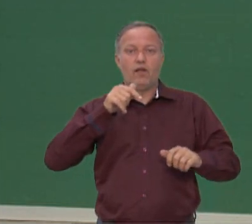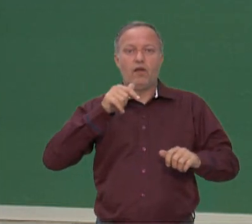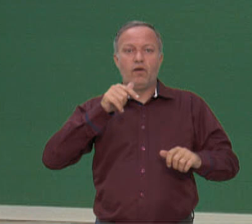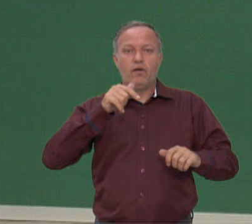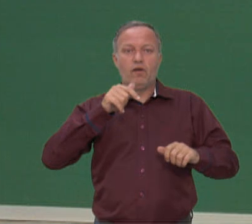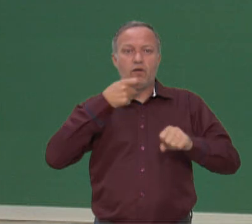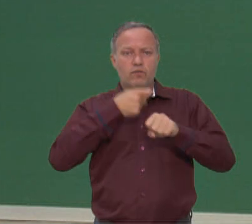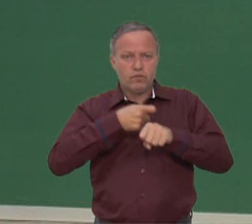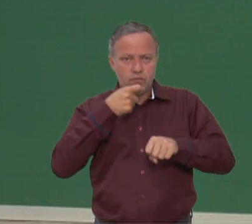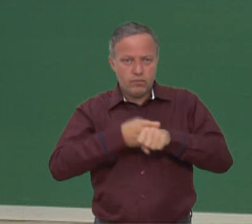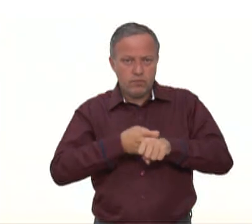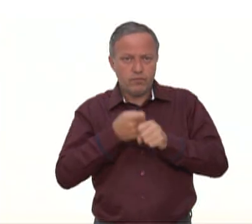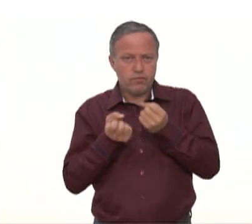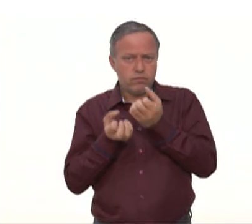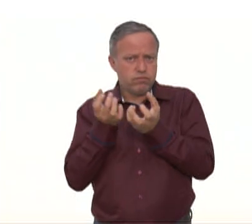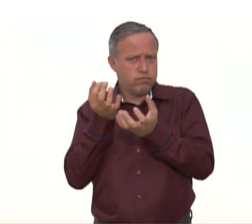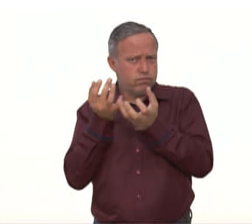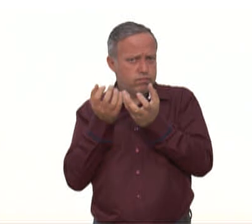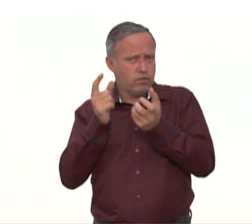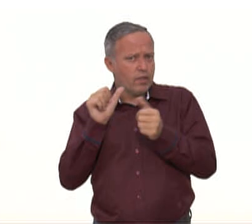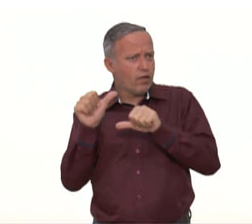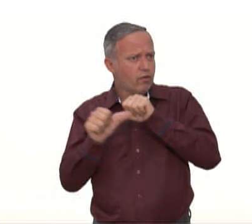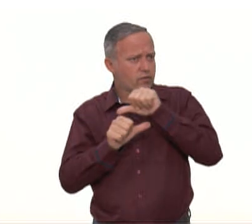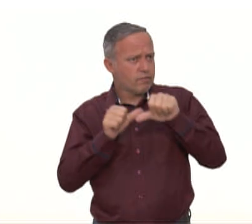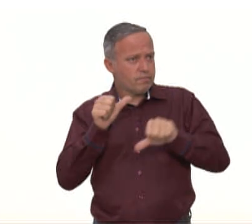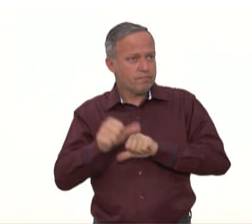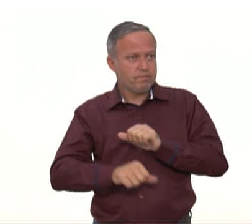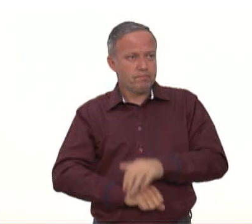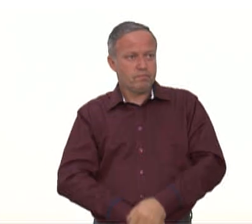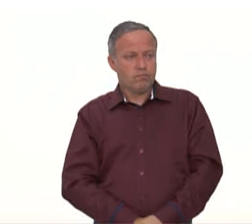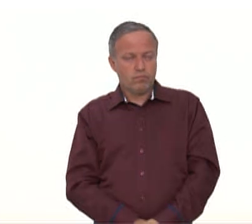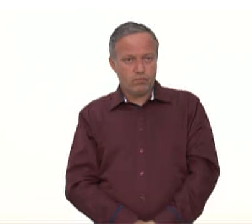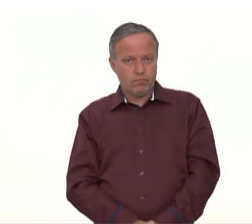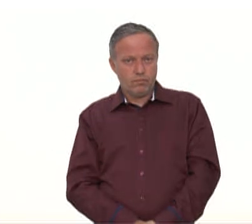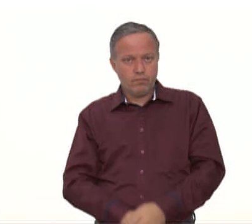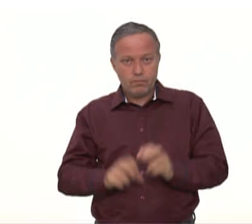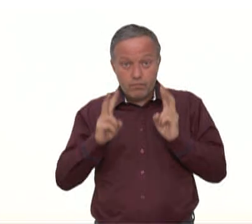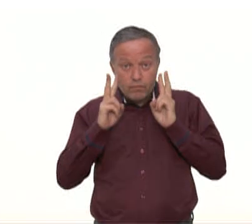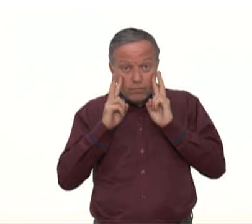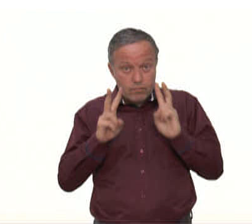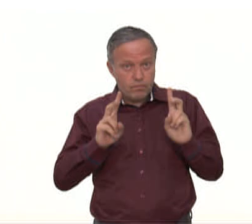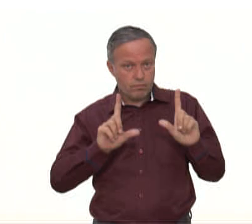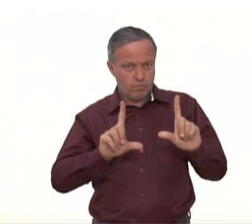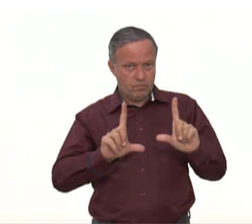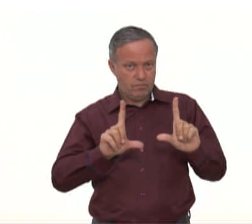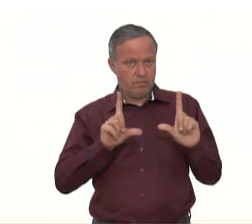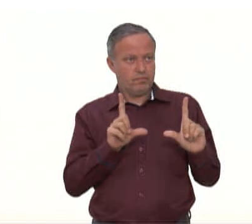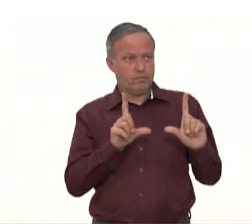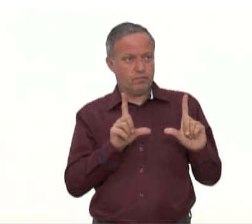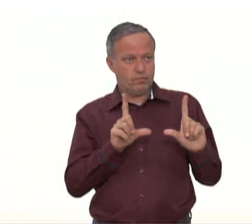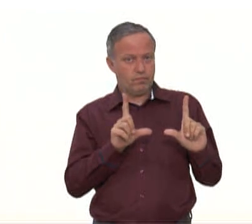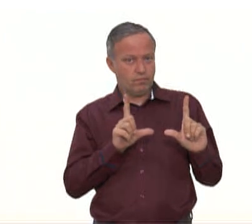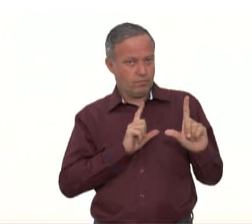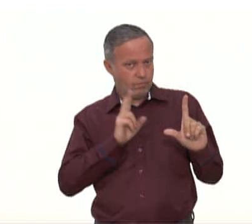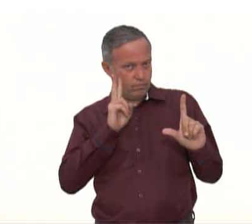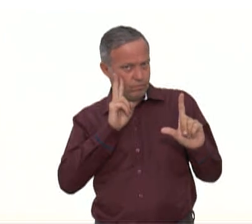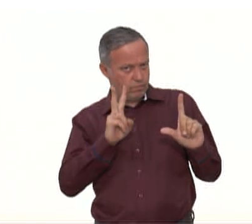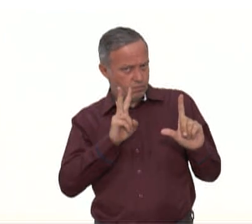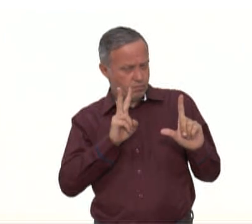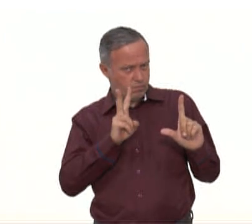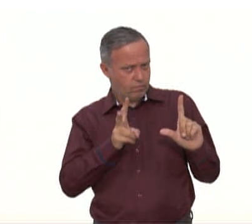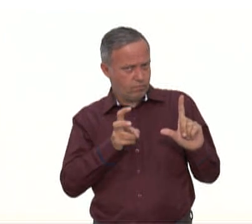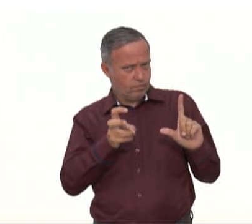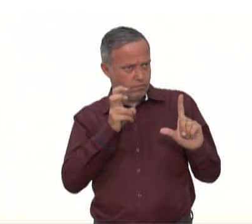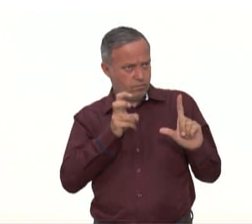as eventuais transições que ocorrem nela. Então, assim, ó, trouxe aqui um gráfico para vocês para que consigamos fazer essas abordagens